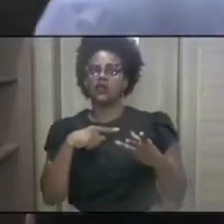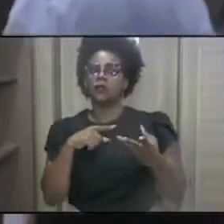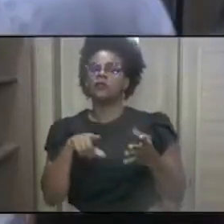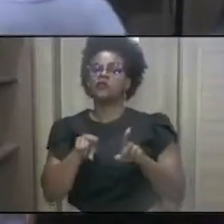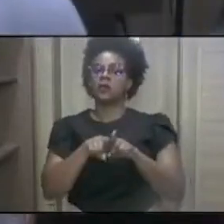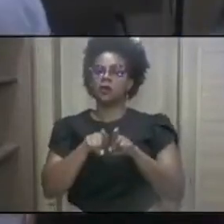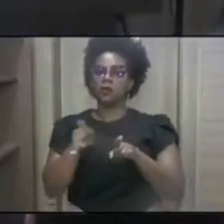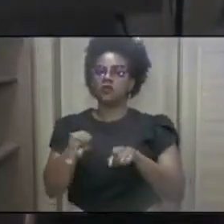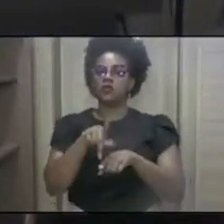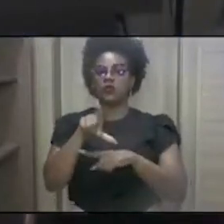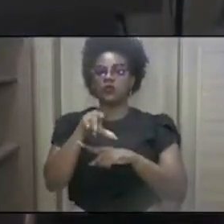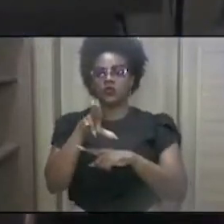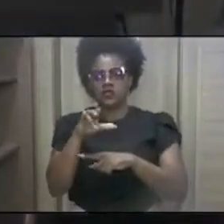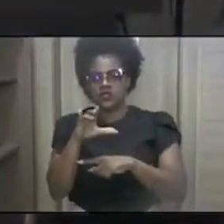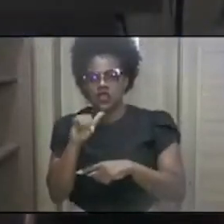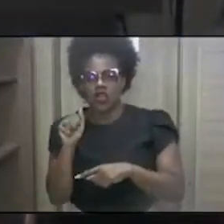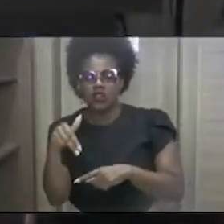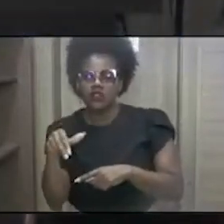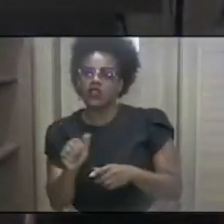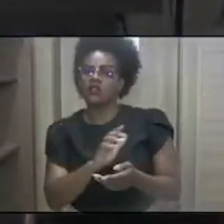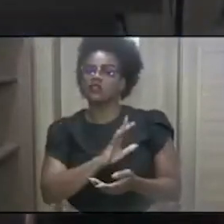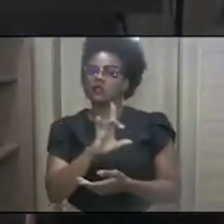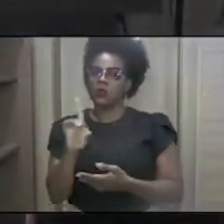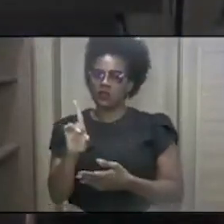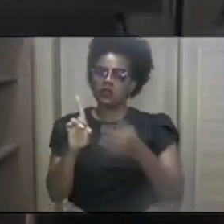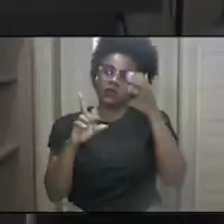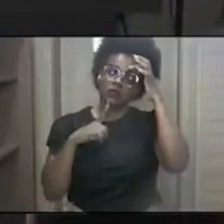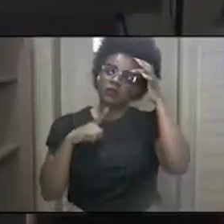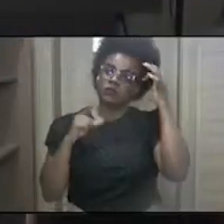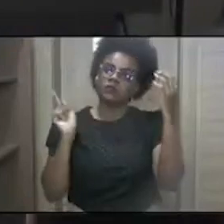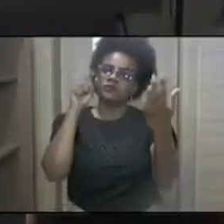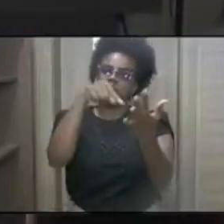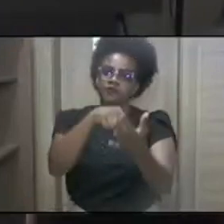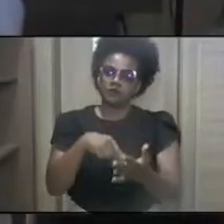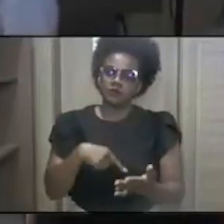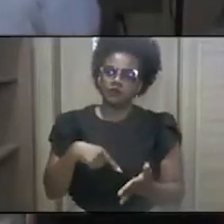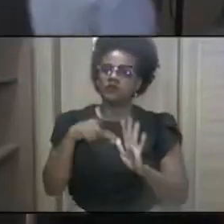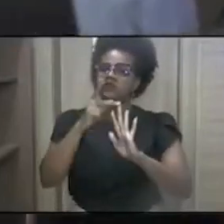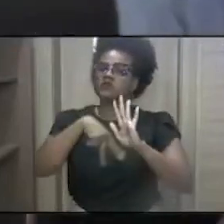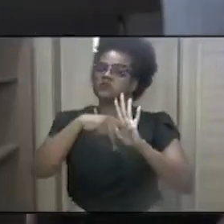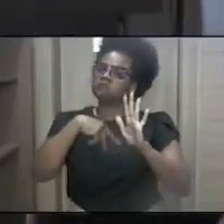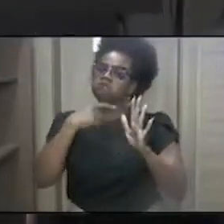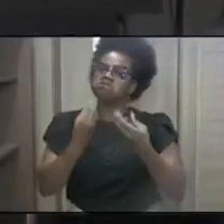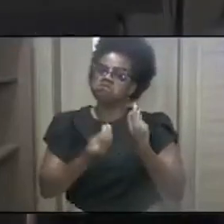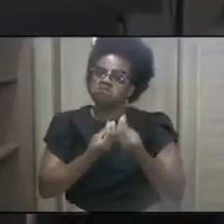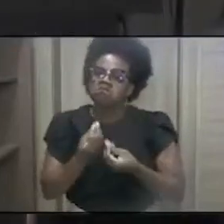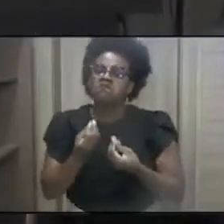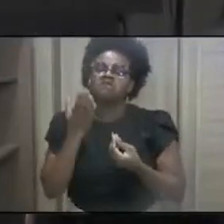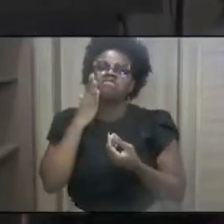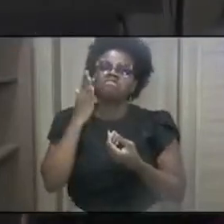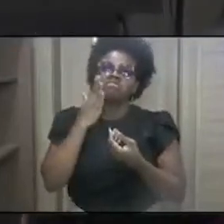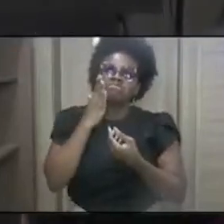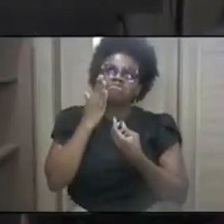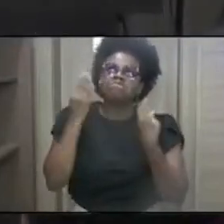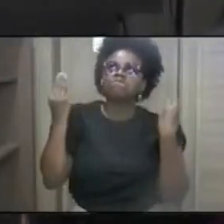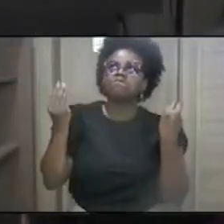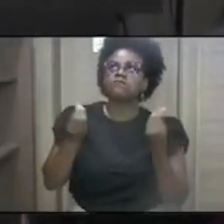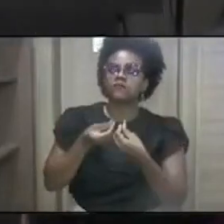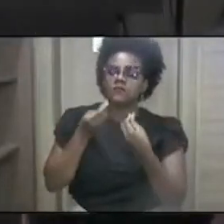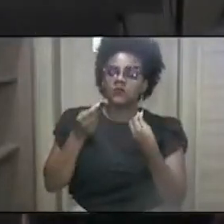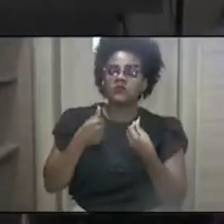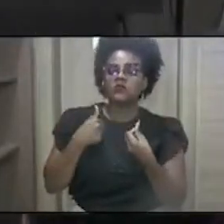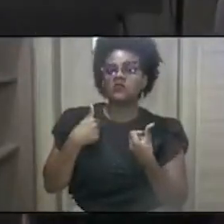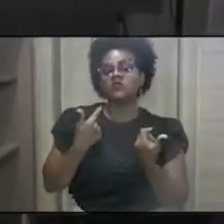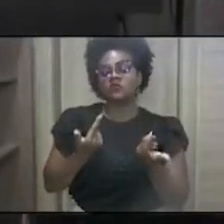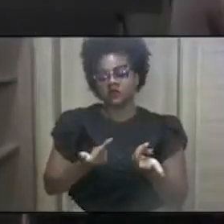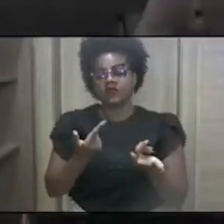Luciana Valadares Oliveira, que coordena uma das metas. É um projeto bastante ambicioso, porque eu vou